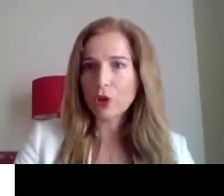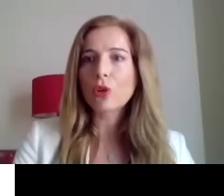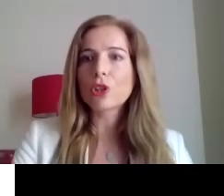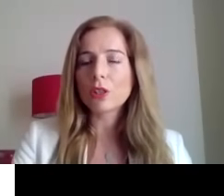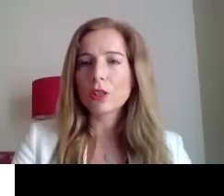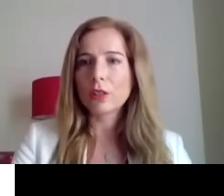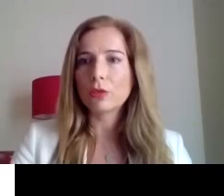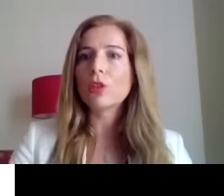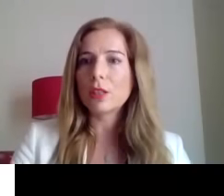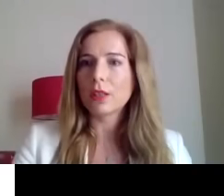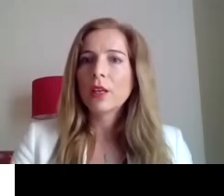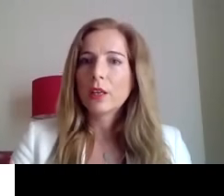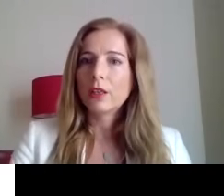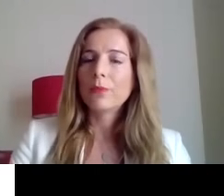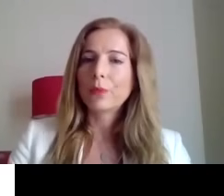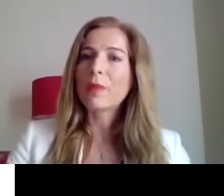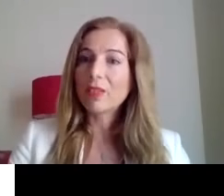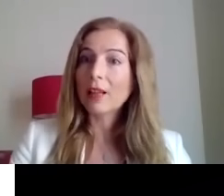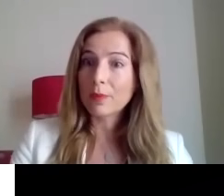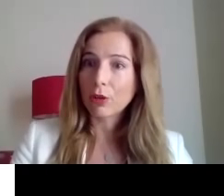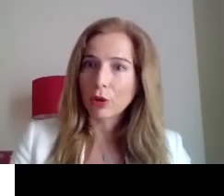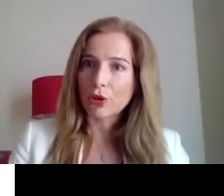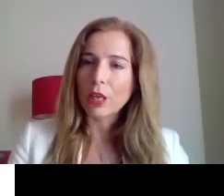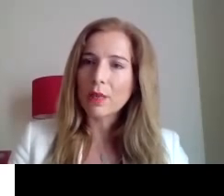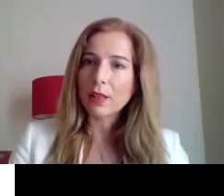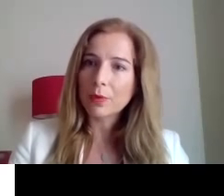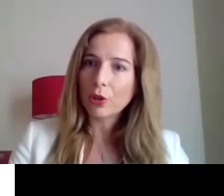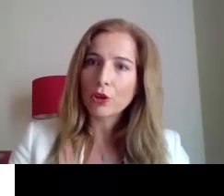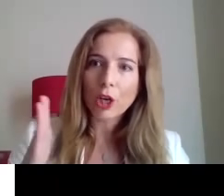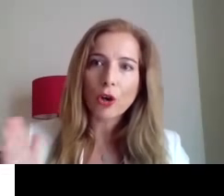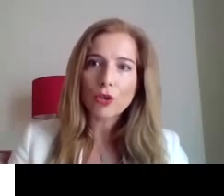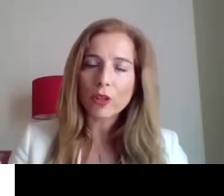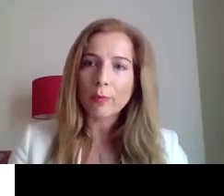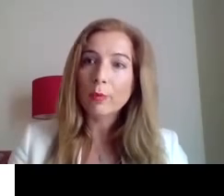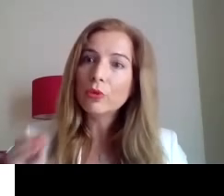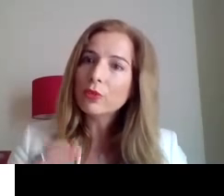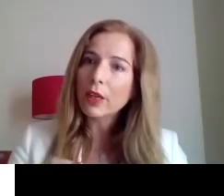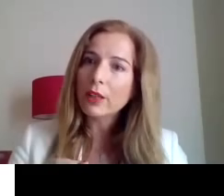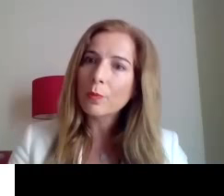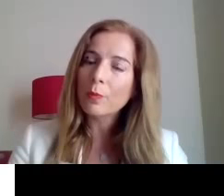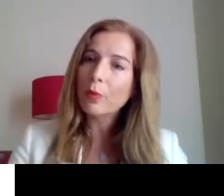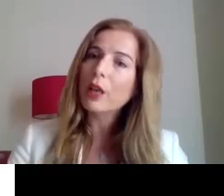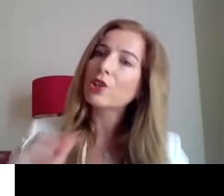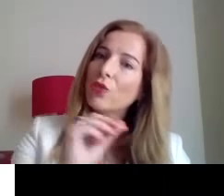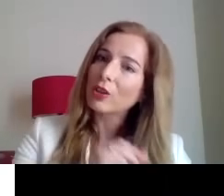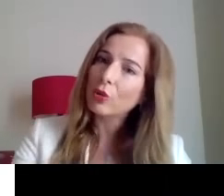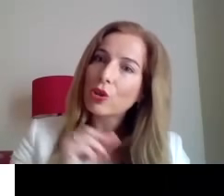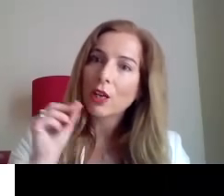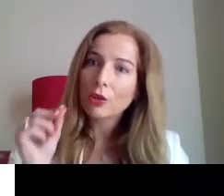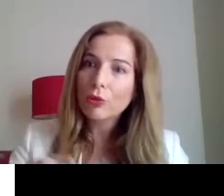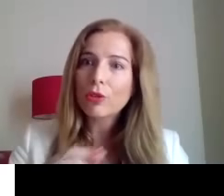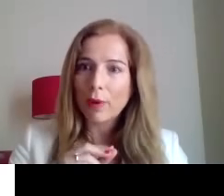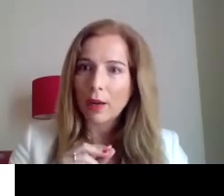por questões de natureza mental e psicológica. E mental e psicológica, recordo sempre, motivadas por aqueles